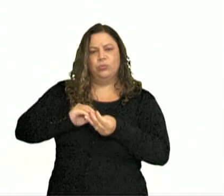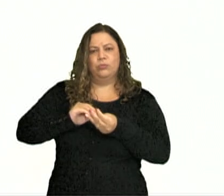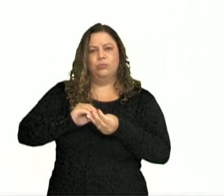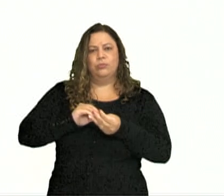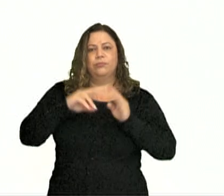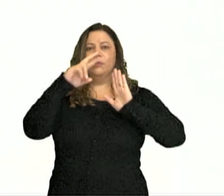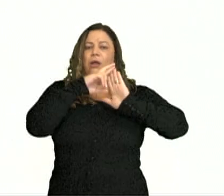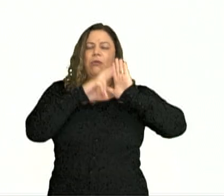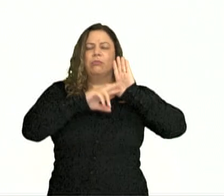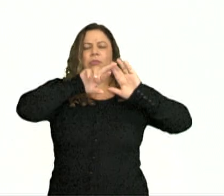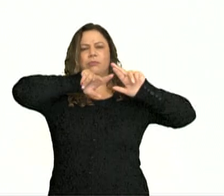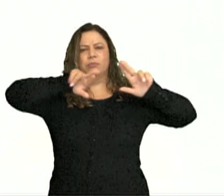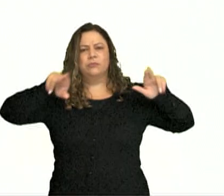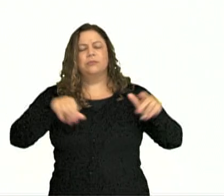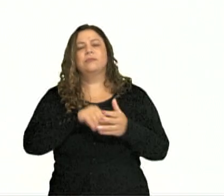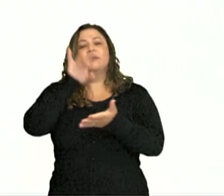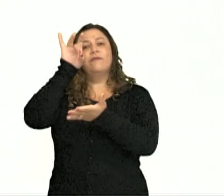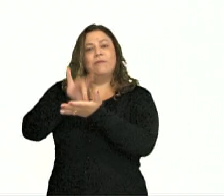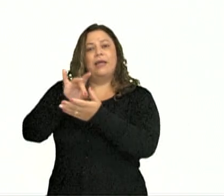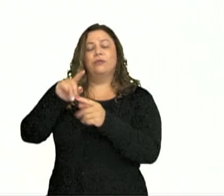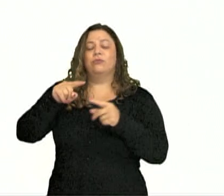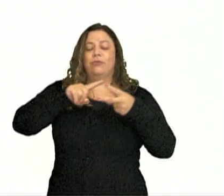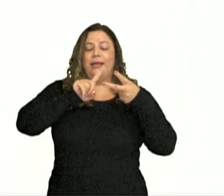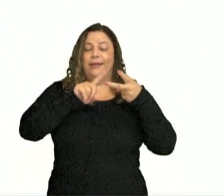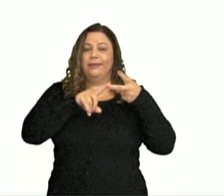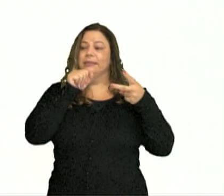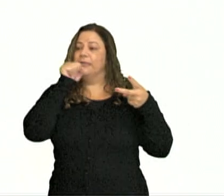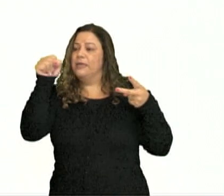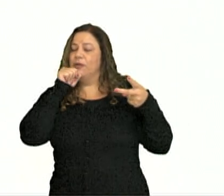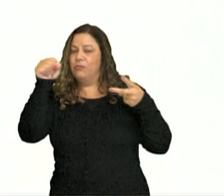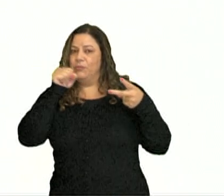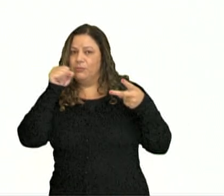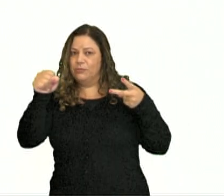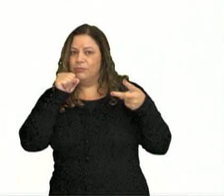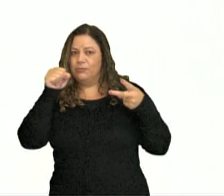fatos. A reportagem, ela vai